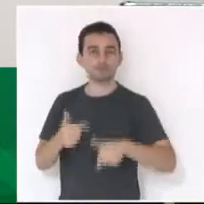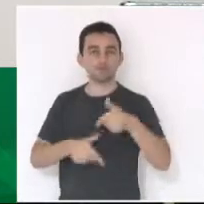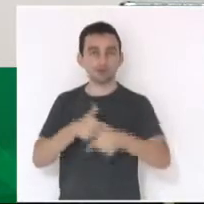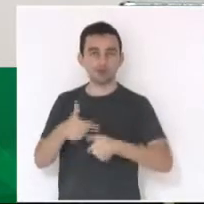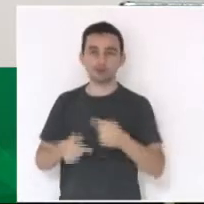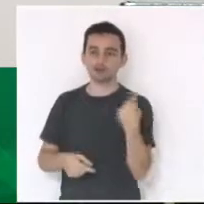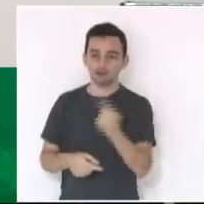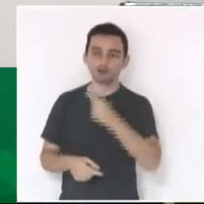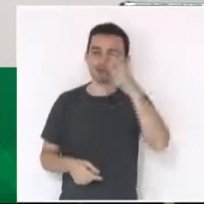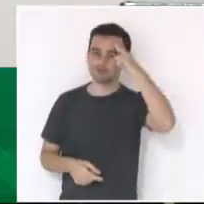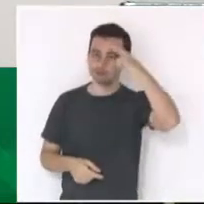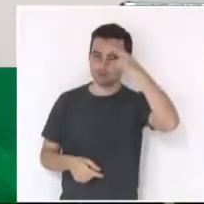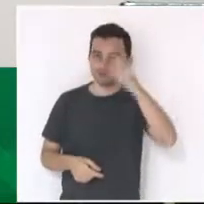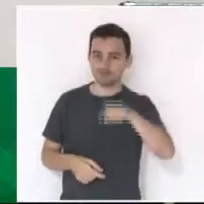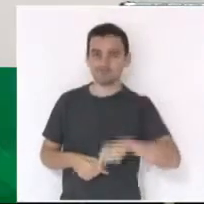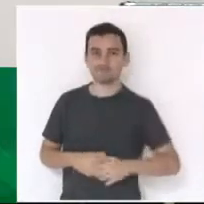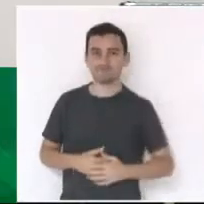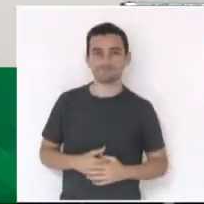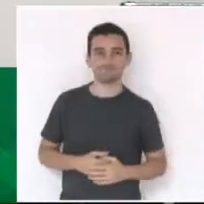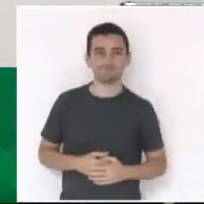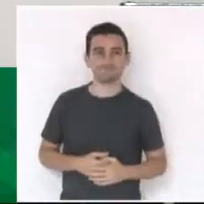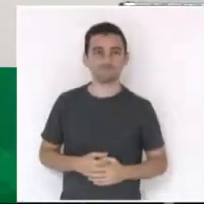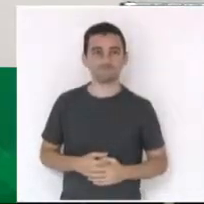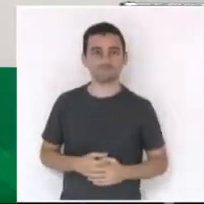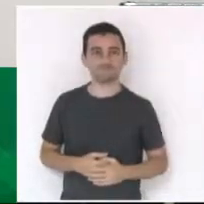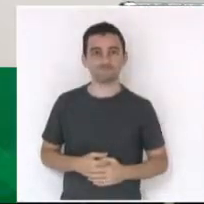muito obrigado seu presente